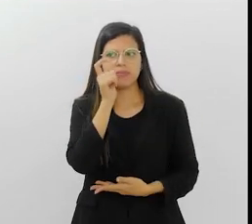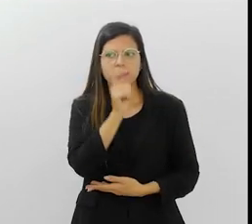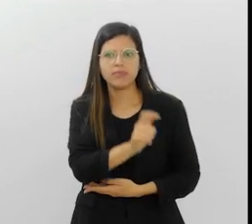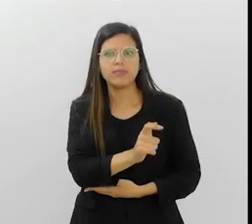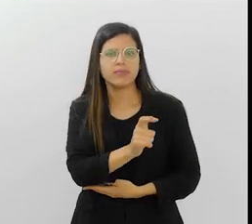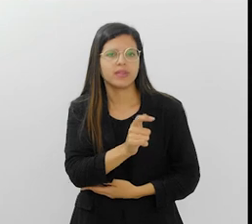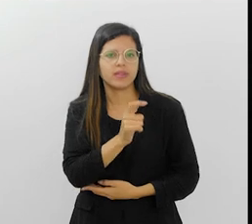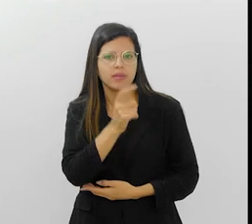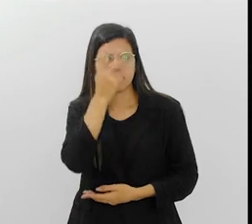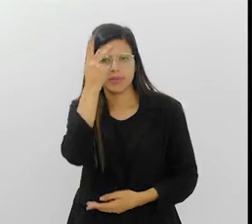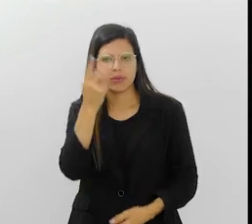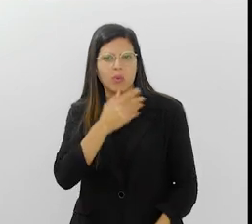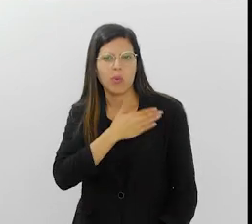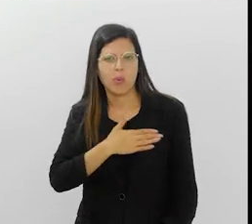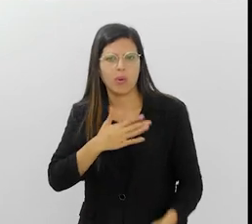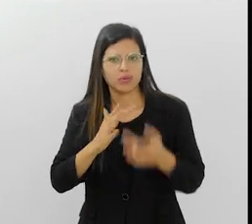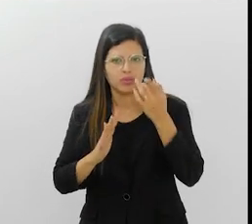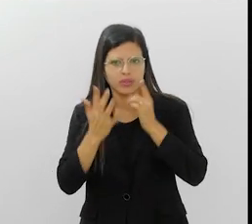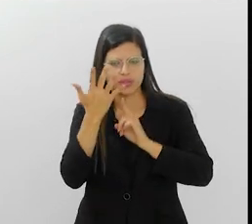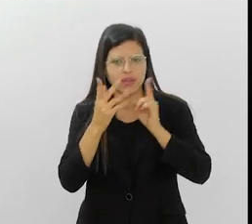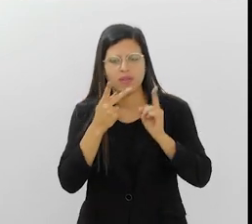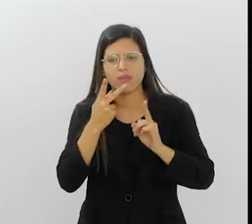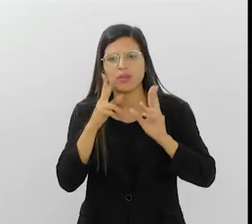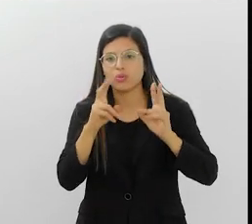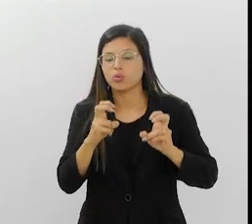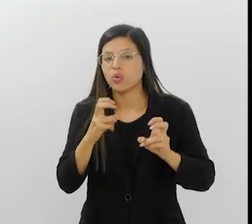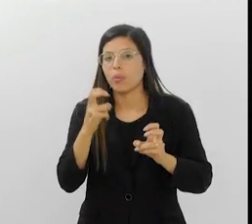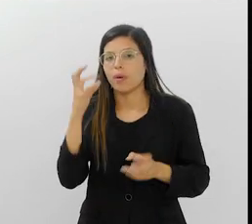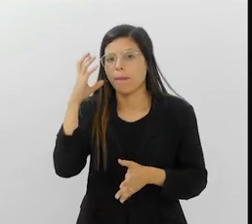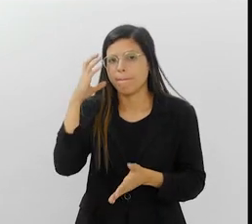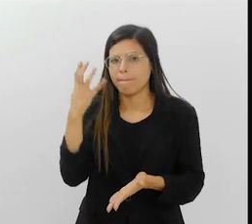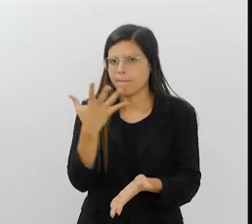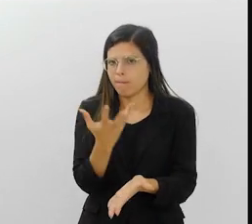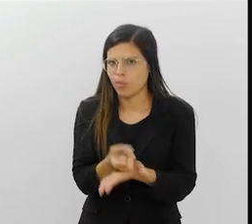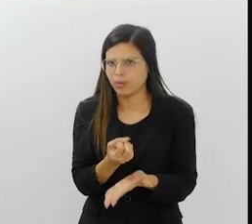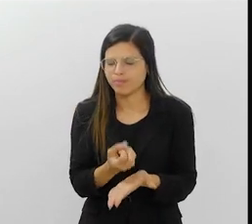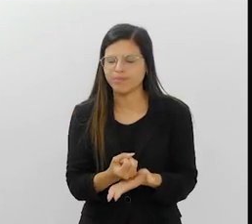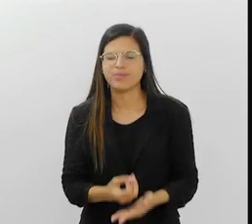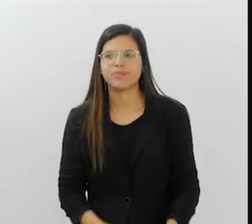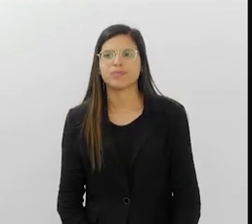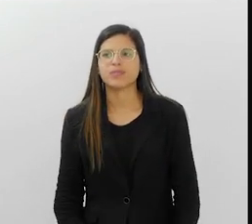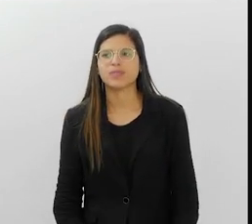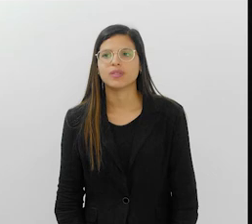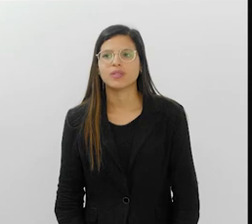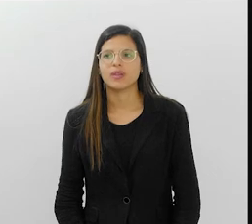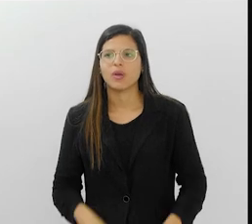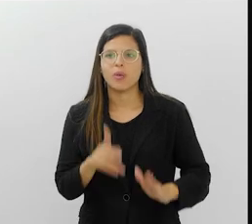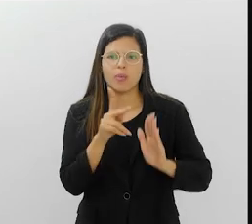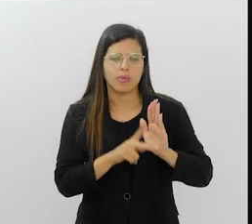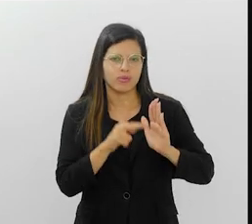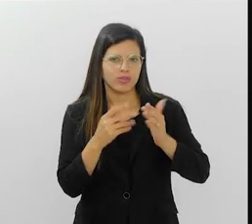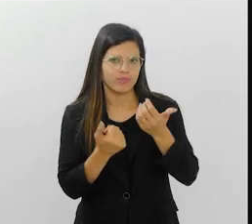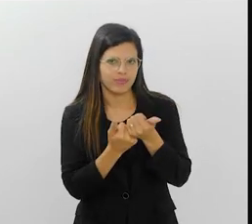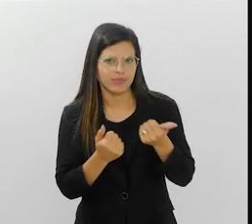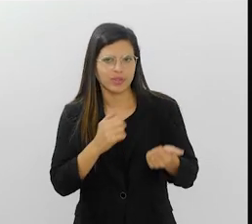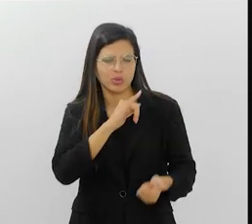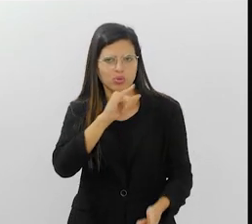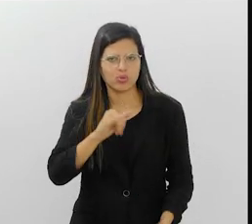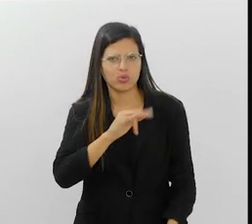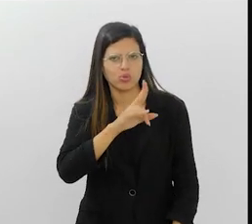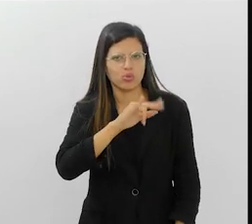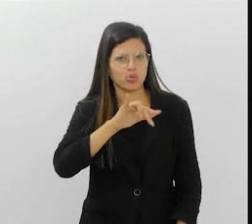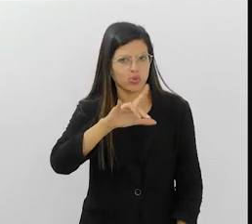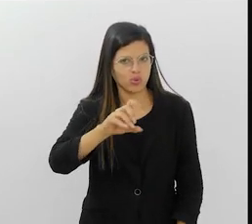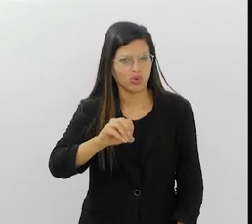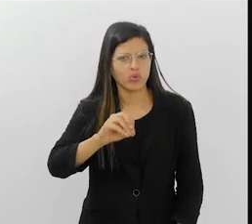muito interessante para quem gosta de carnaval. Fala um pouco do seu podcast. Meu podcast é um projeto do meu parceiro Júlio Alves, que